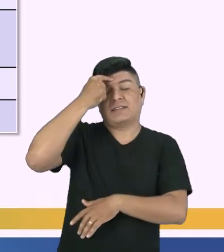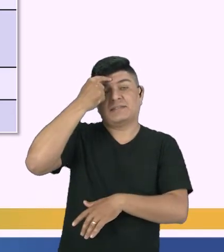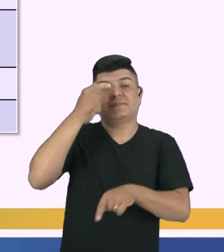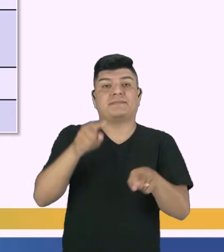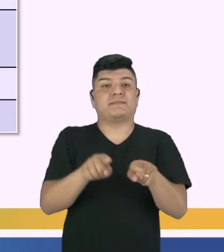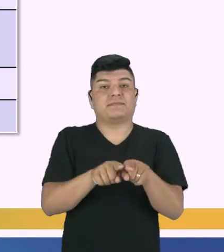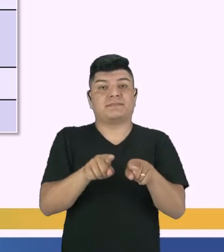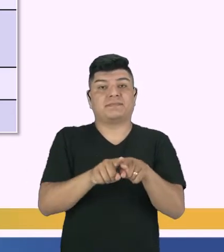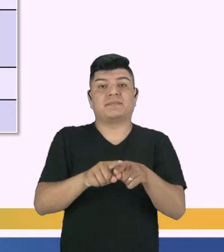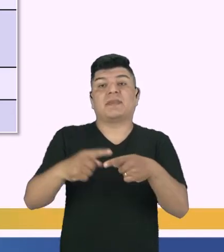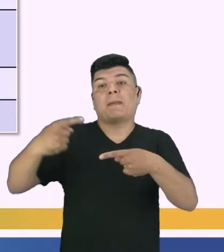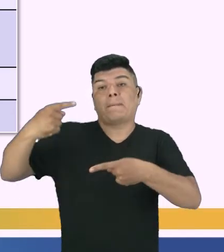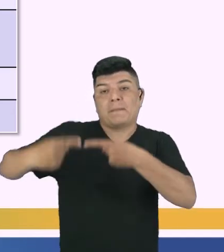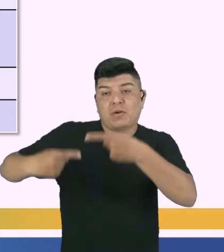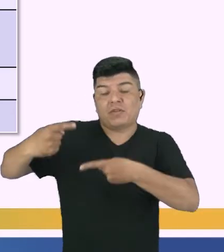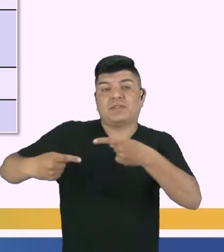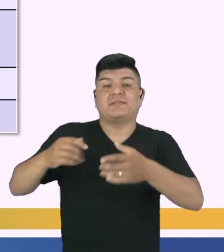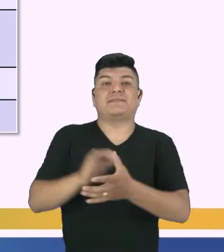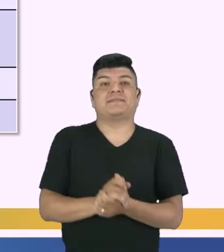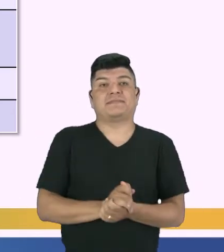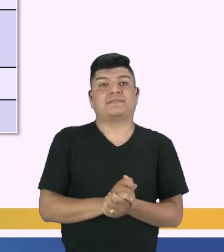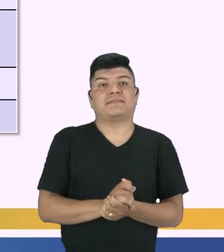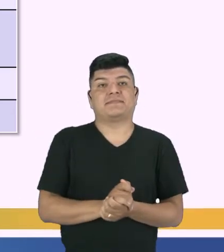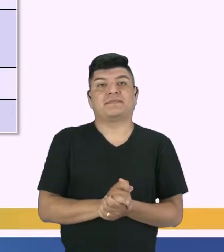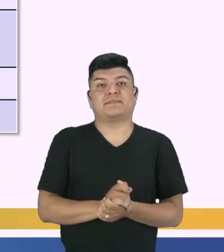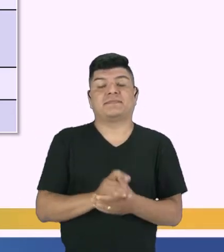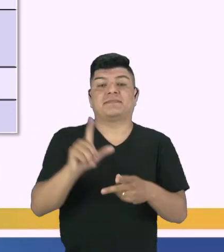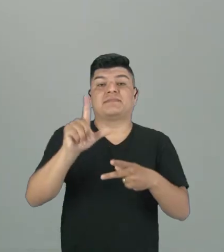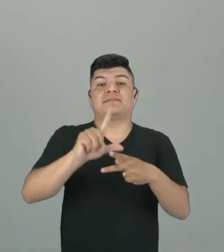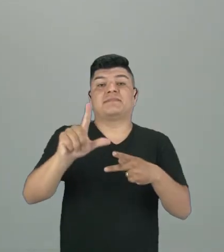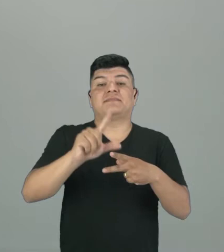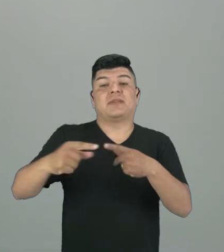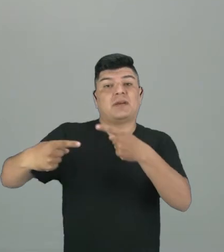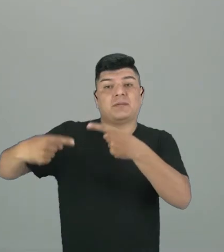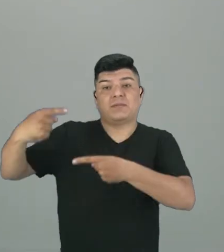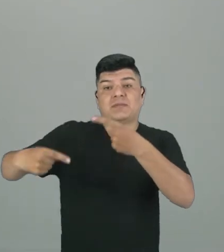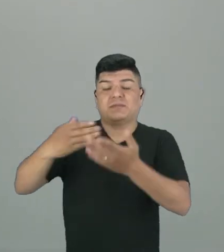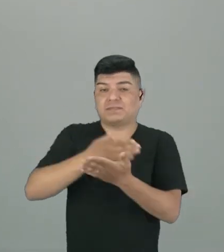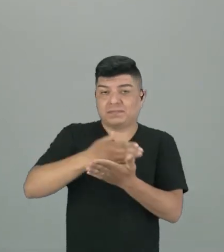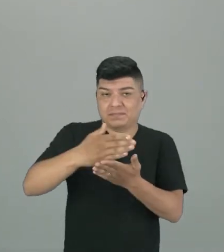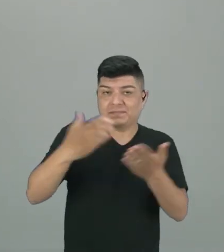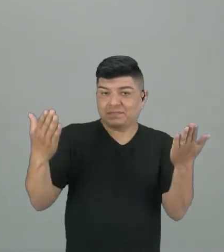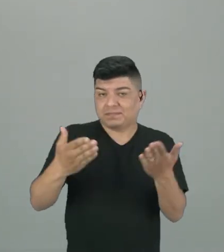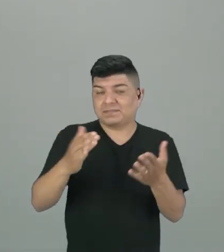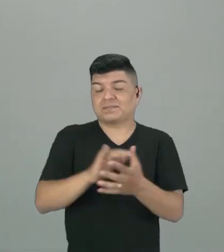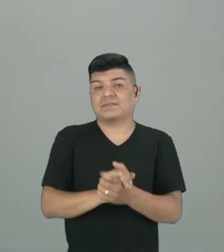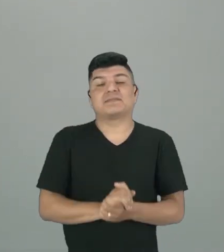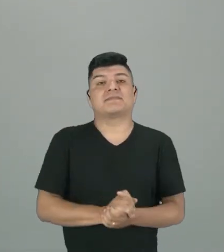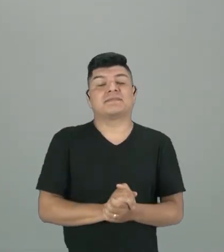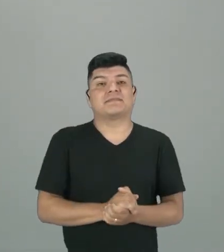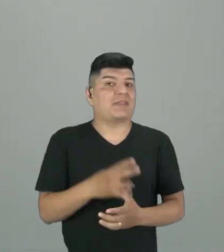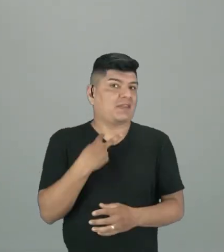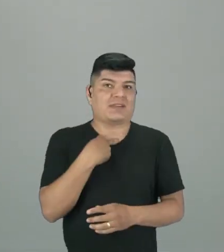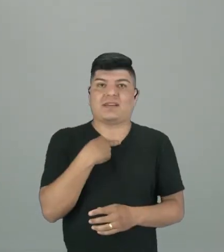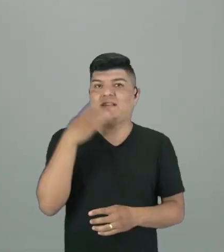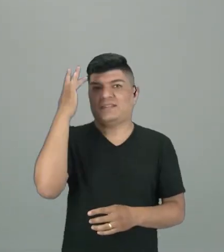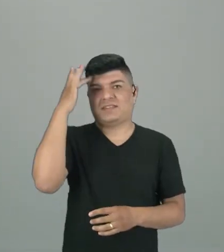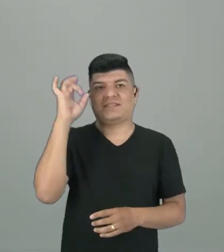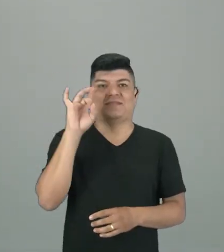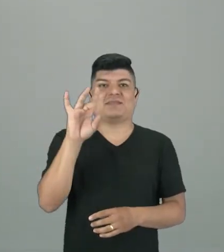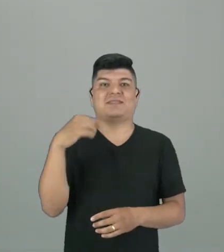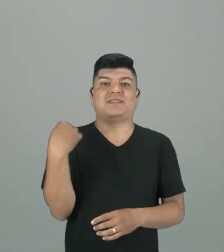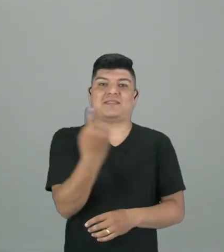é política. Vamos começar pela pluralidade política, né? A gente não pode achar que só a